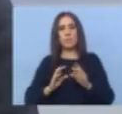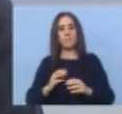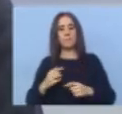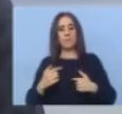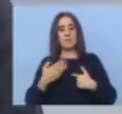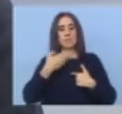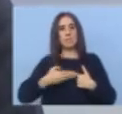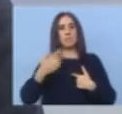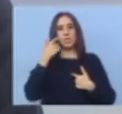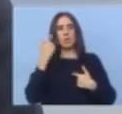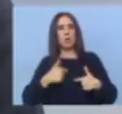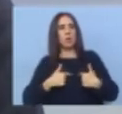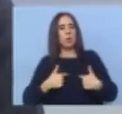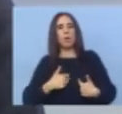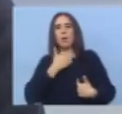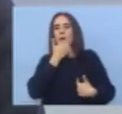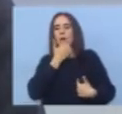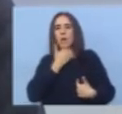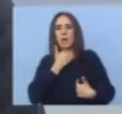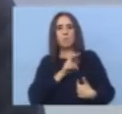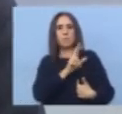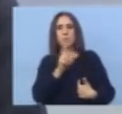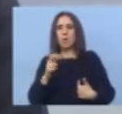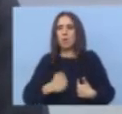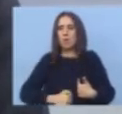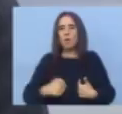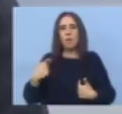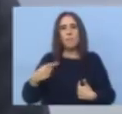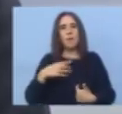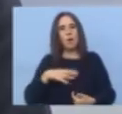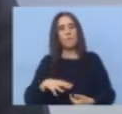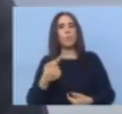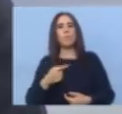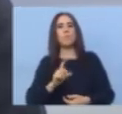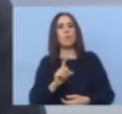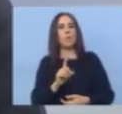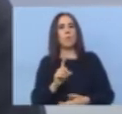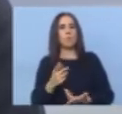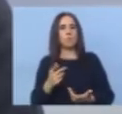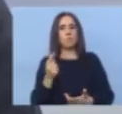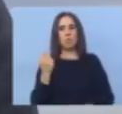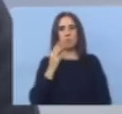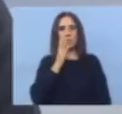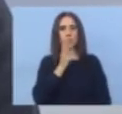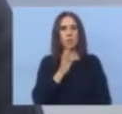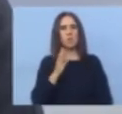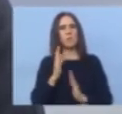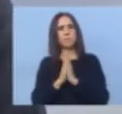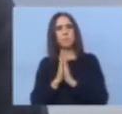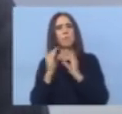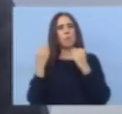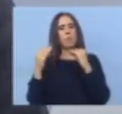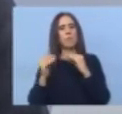saem daquela semana de coração cheio, de realmente querem ser católicos no dia-a-dia e não só apenas, como eu dizia há bocado, nas missas e na